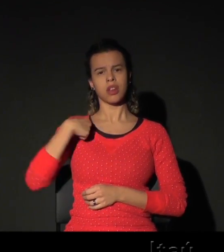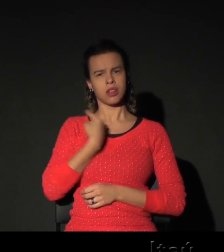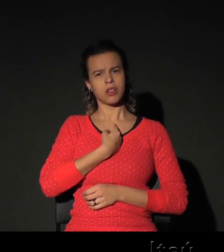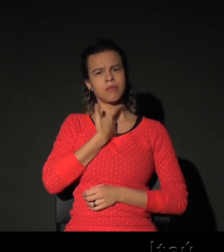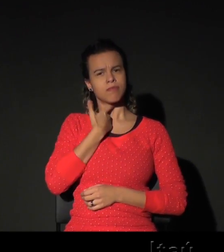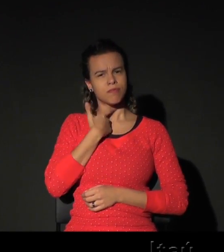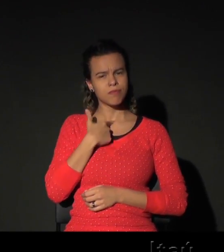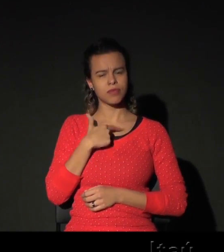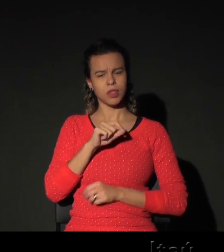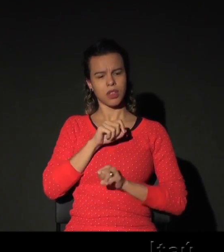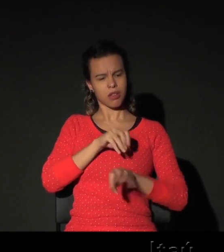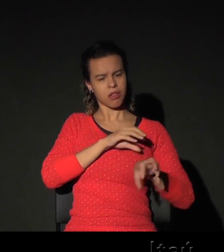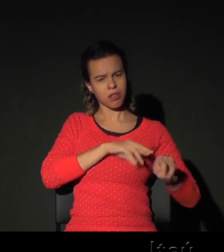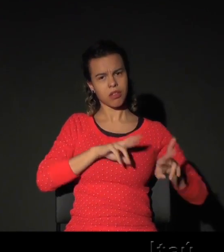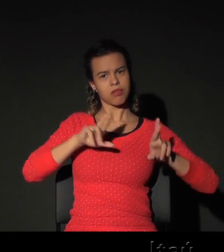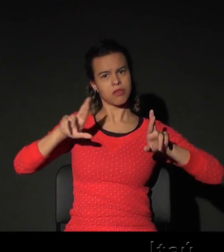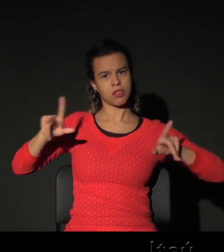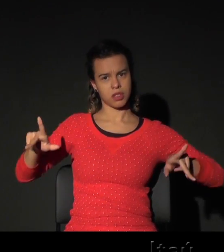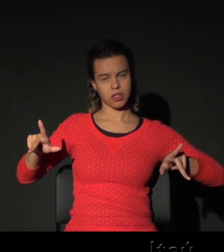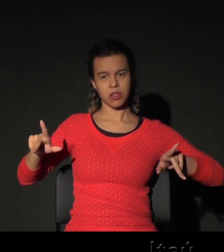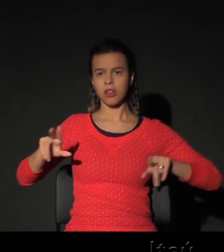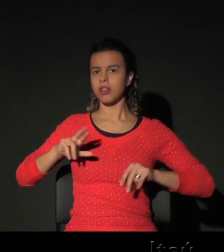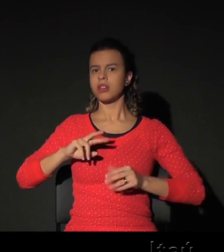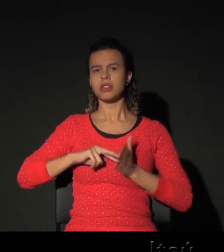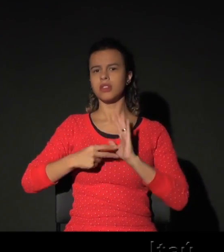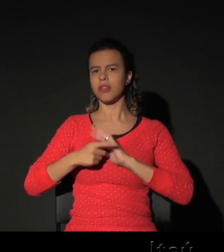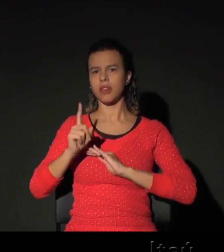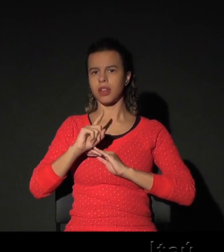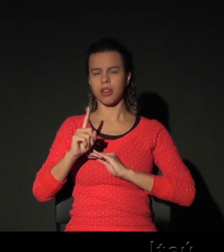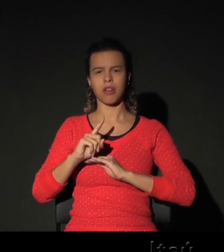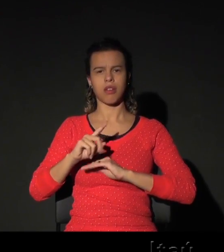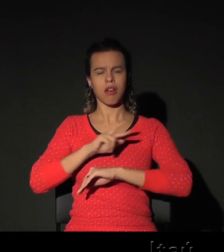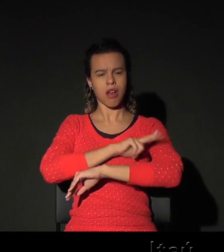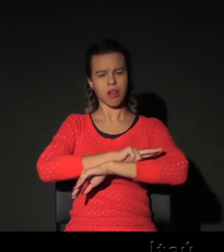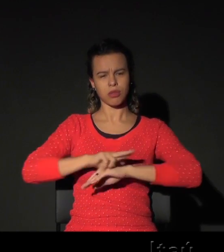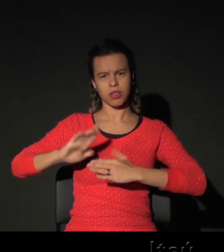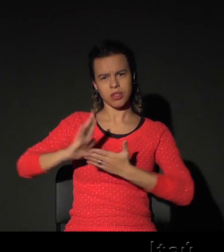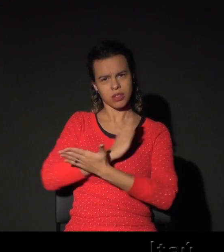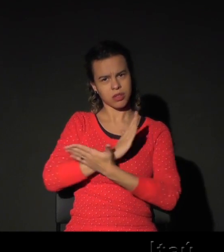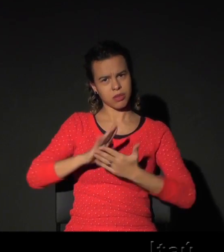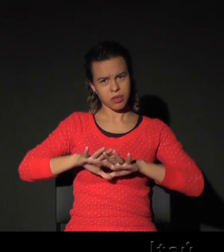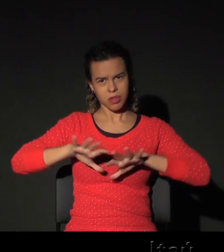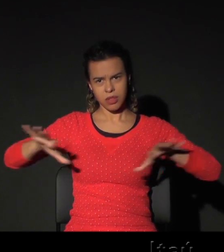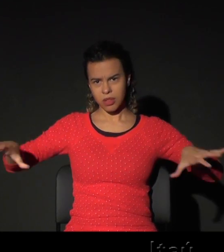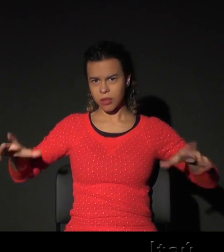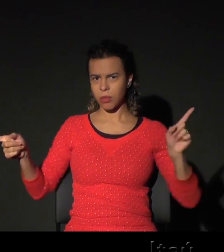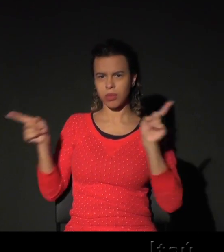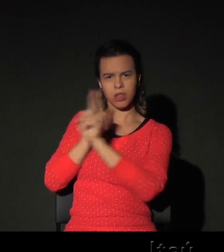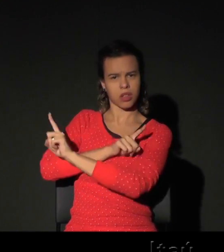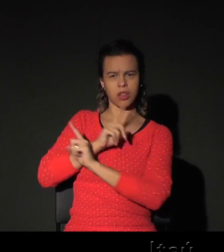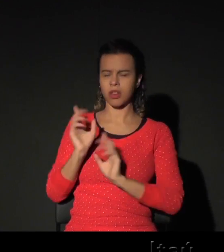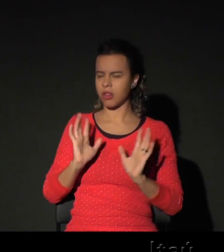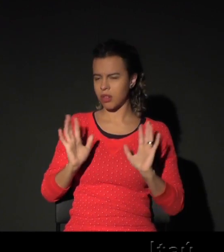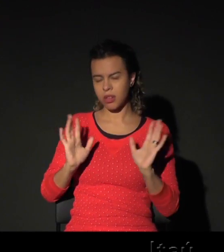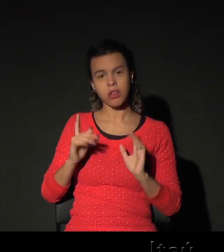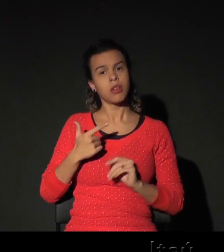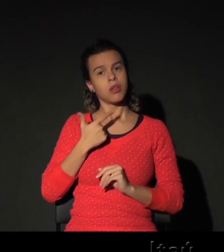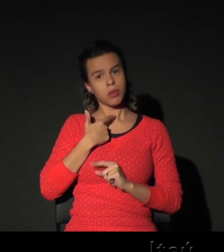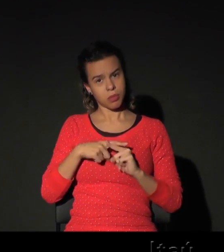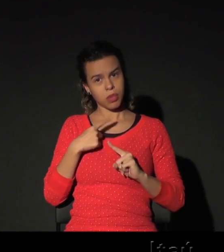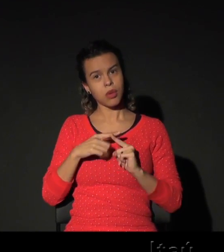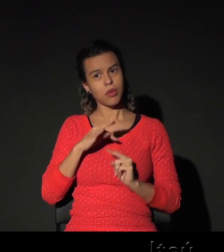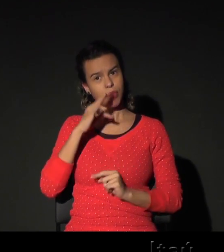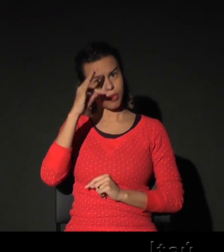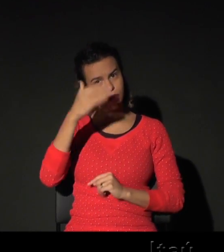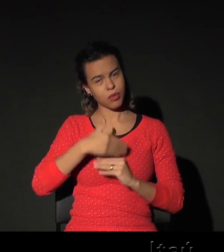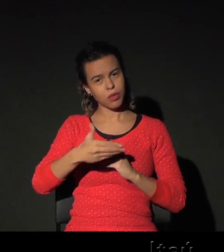realmente seja diferenciada não numa construção de processo racista não não é o racismo ao contrário porque a gente vai chegar